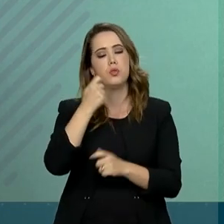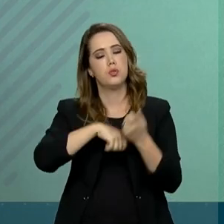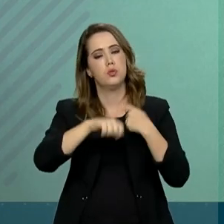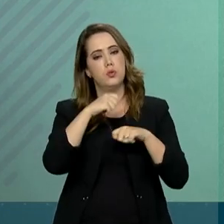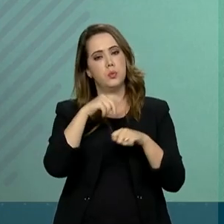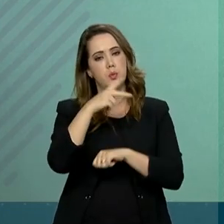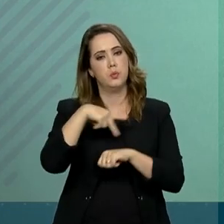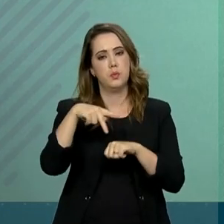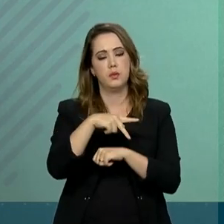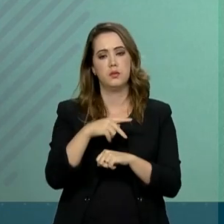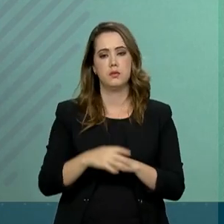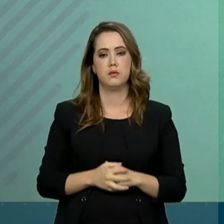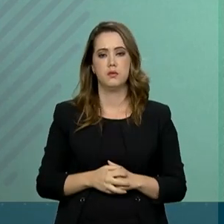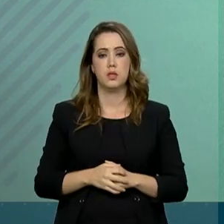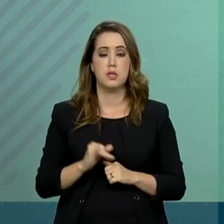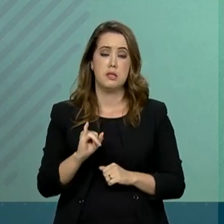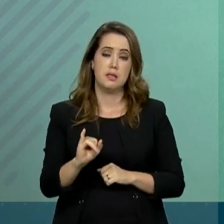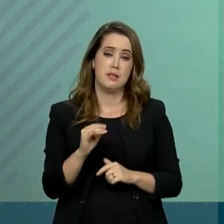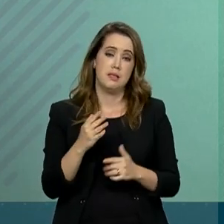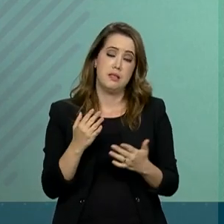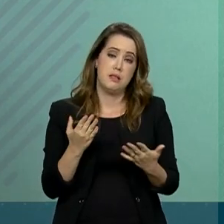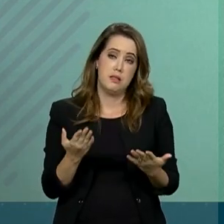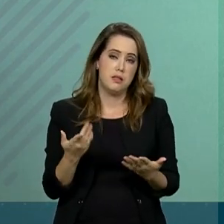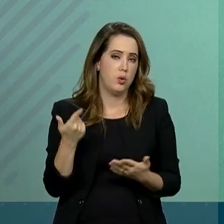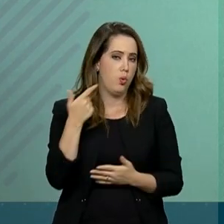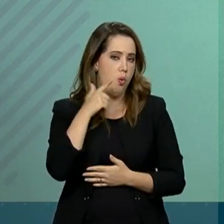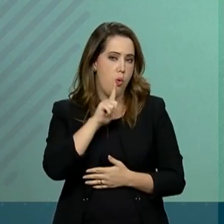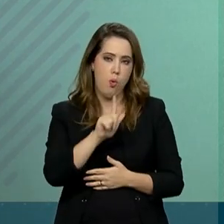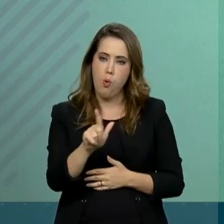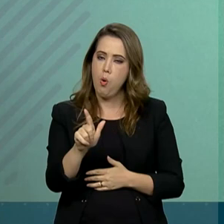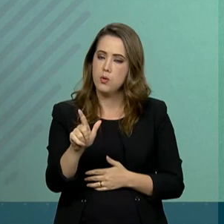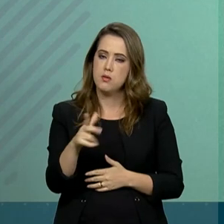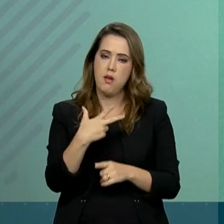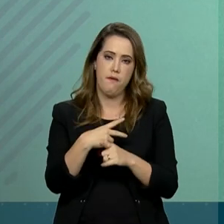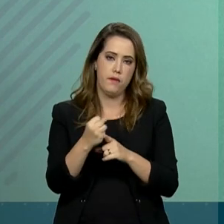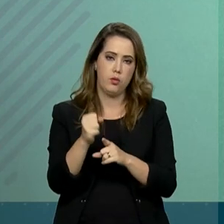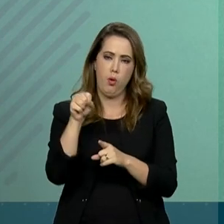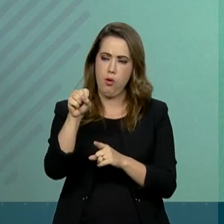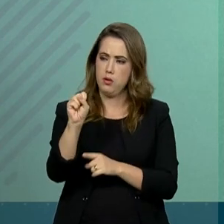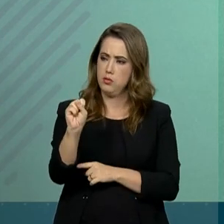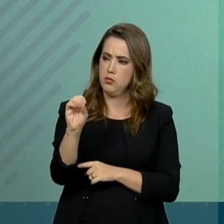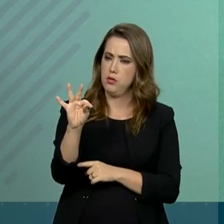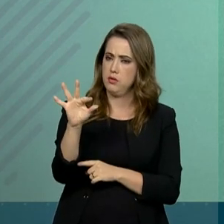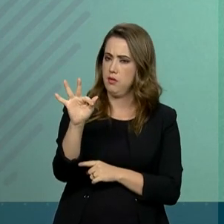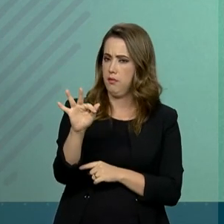país se por acaso nós não obtivemos o ex que desejamos